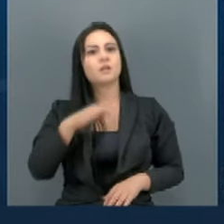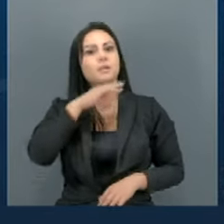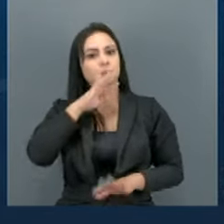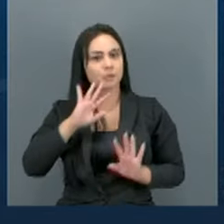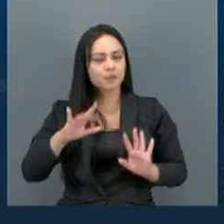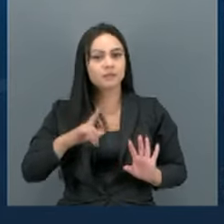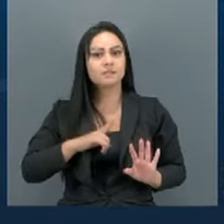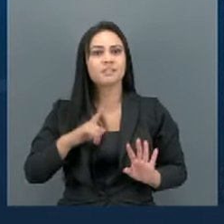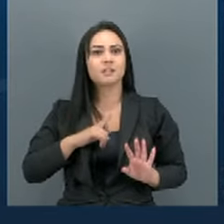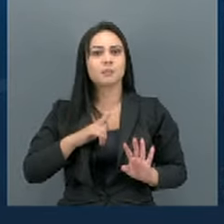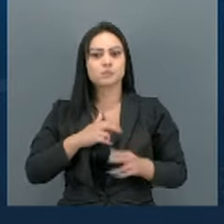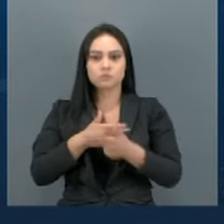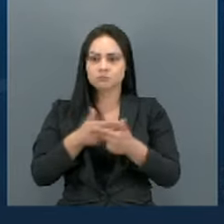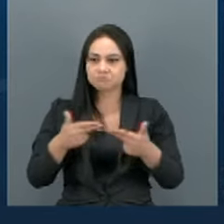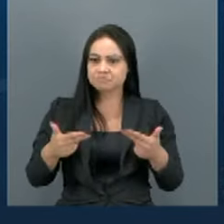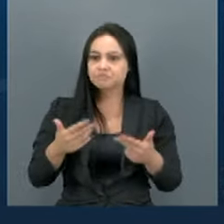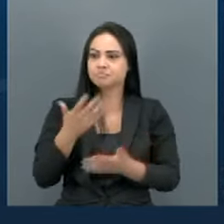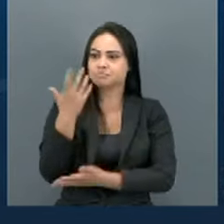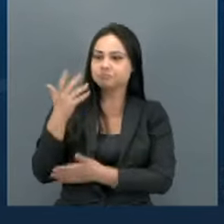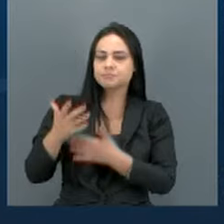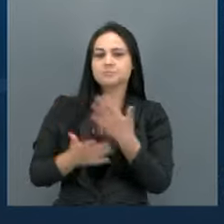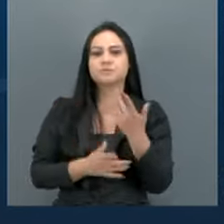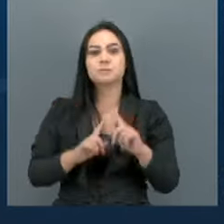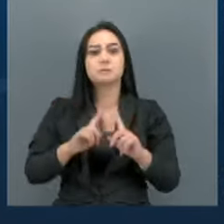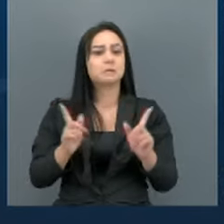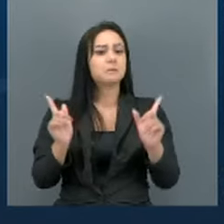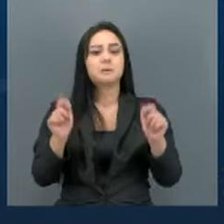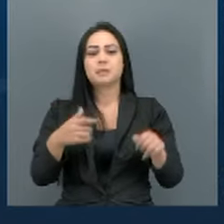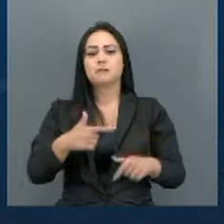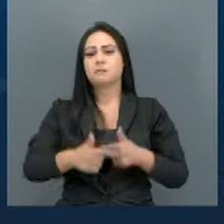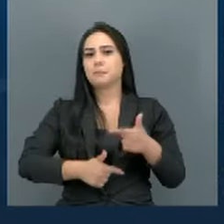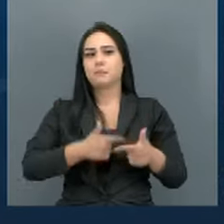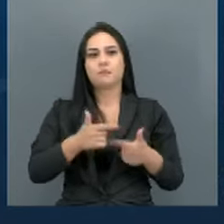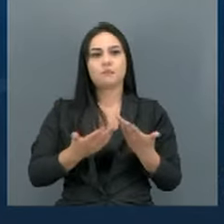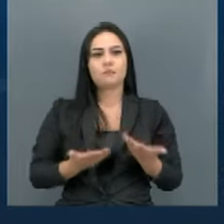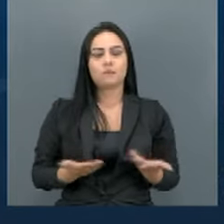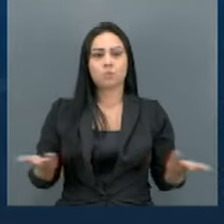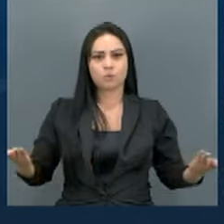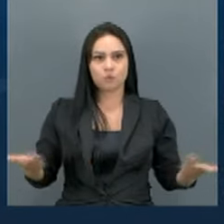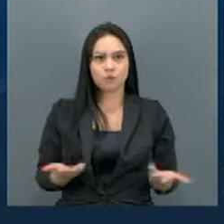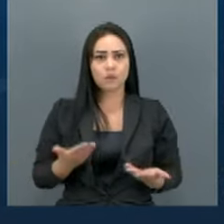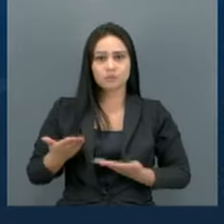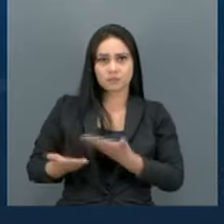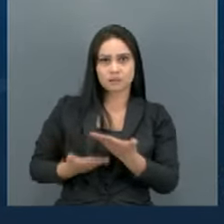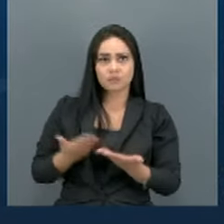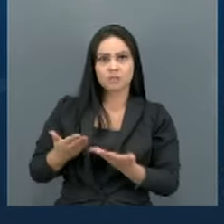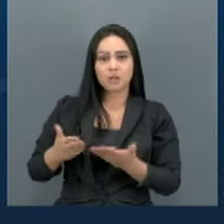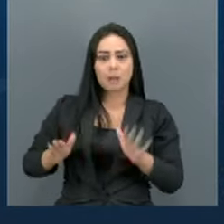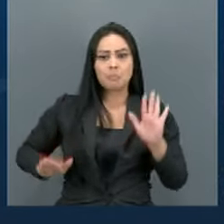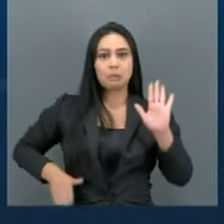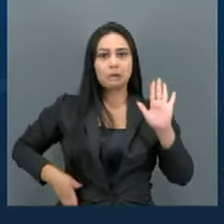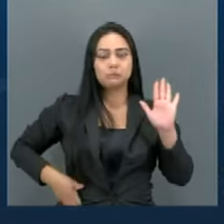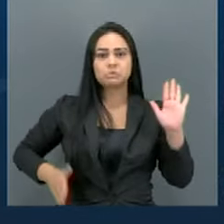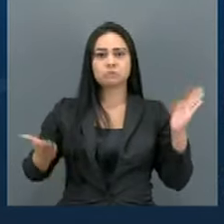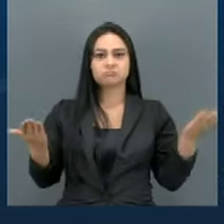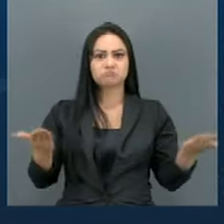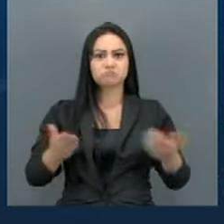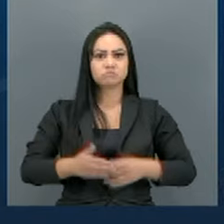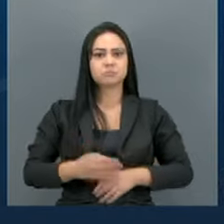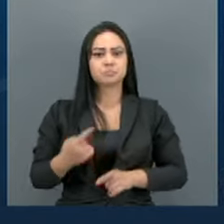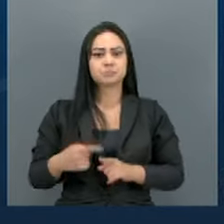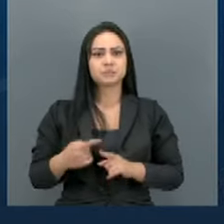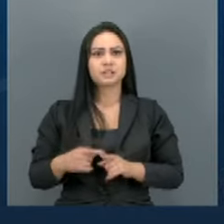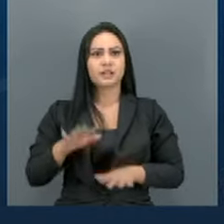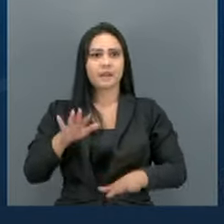temos matéria-prima, mas não temos condições de trabalhar. Hoje sou tratado como bandido. Muitas vezes